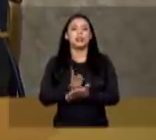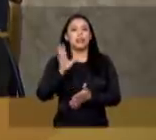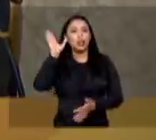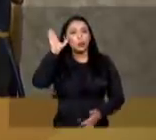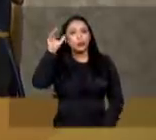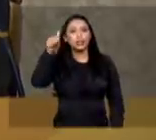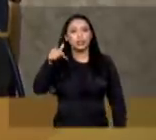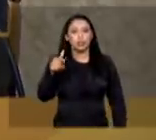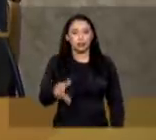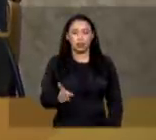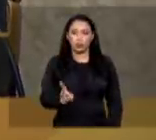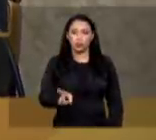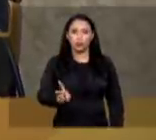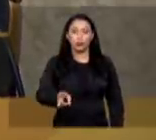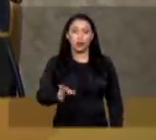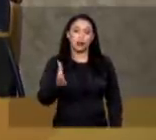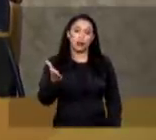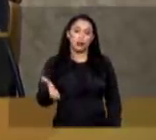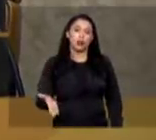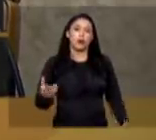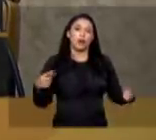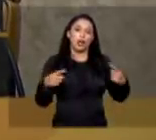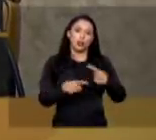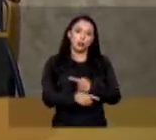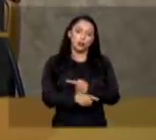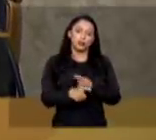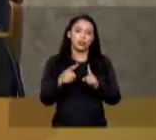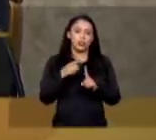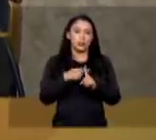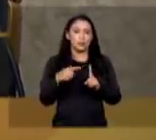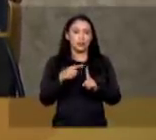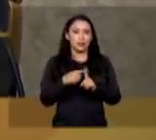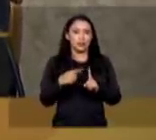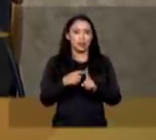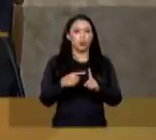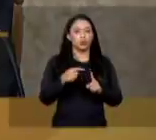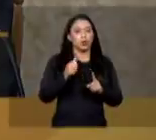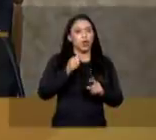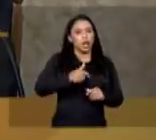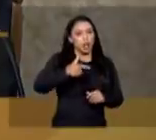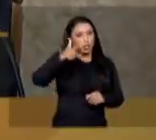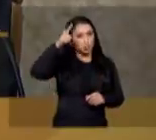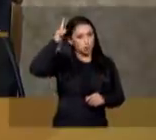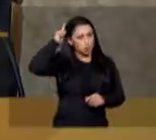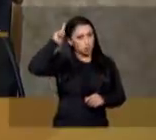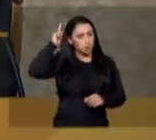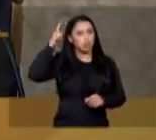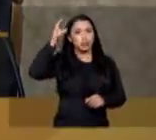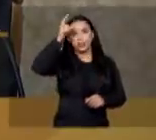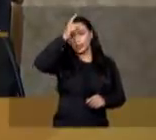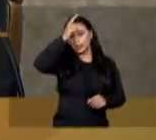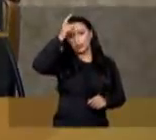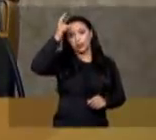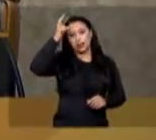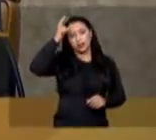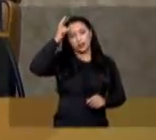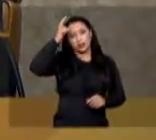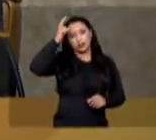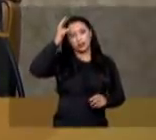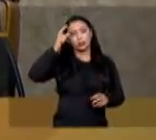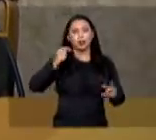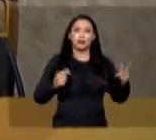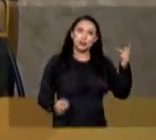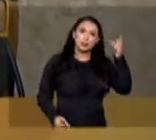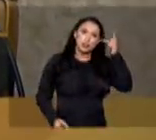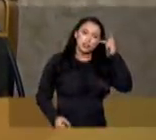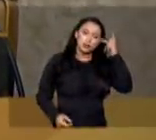E agora, há uma divergência parcial do ministro Alexandre e Ricardo Lewandowski, que restam